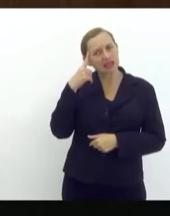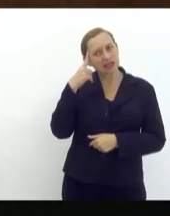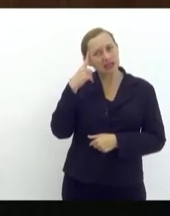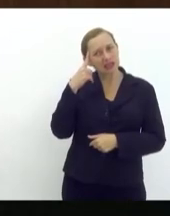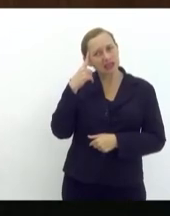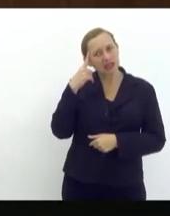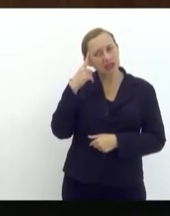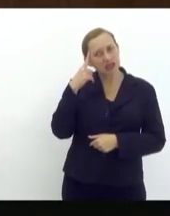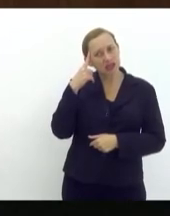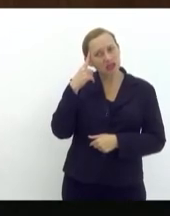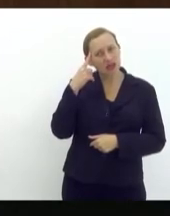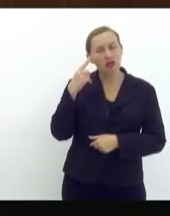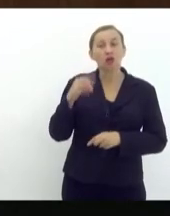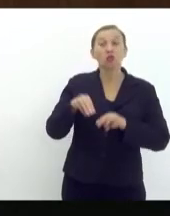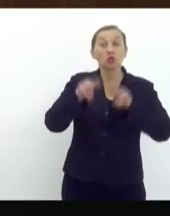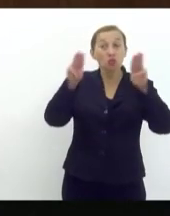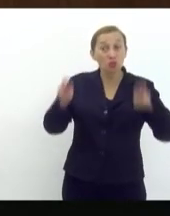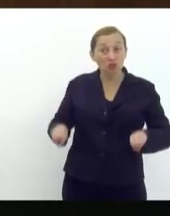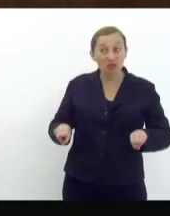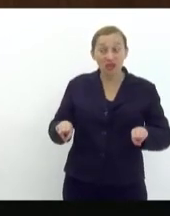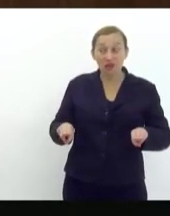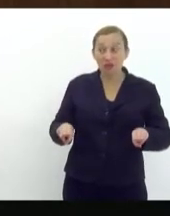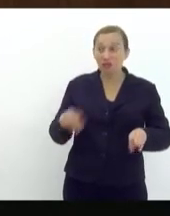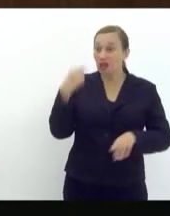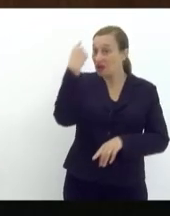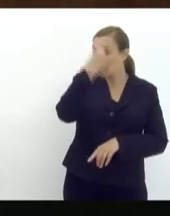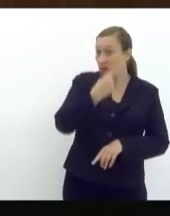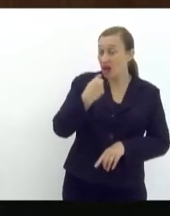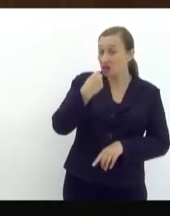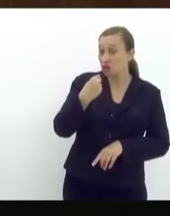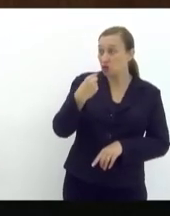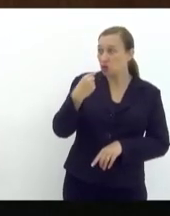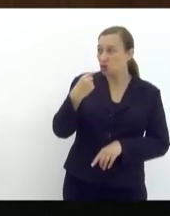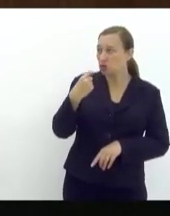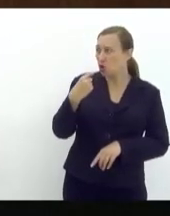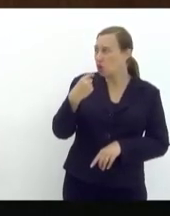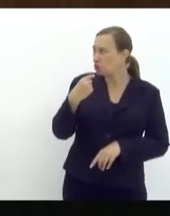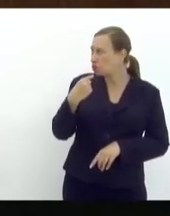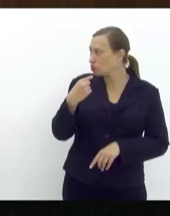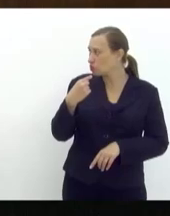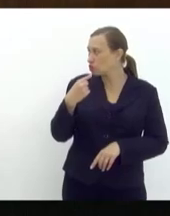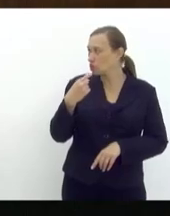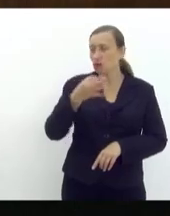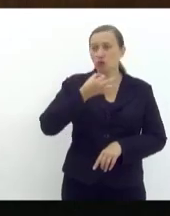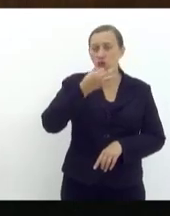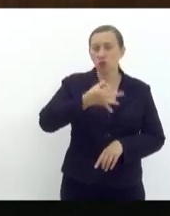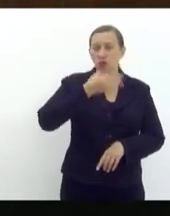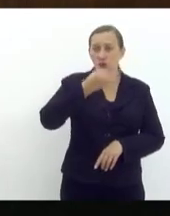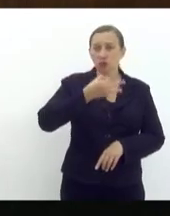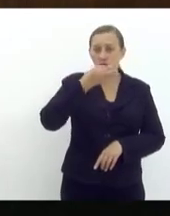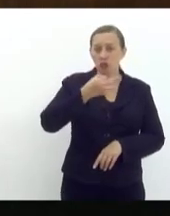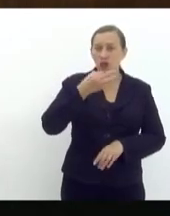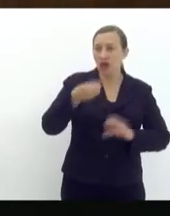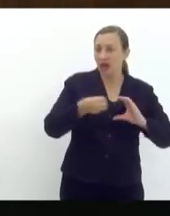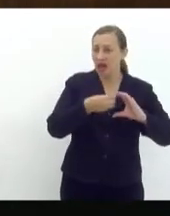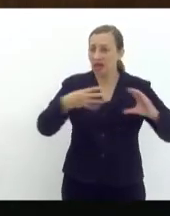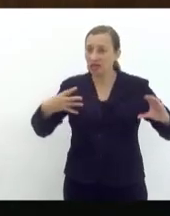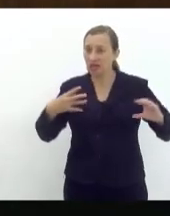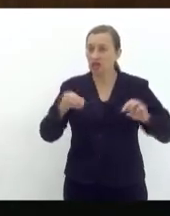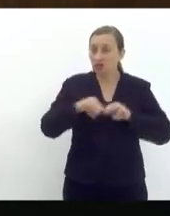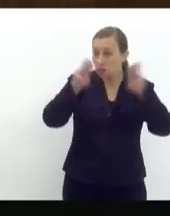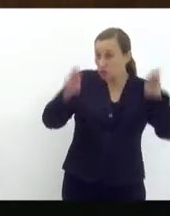âmbito do mish Museu da Imagem do som porque a característica do museu é exatamente